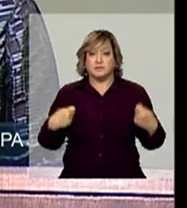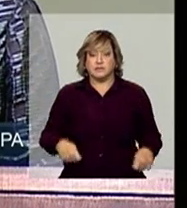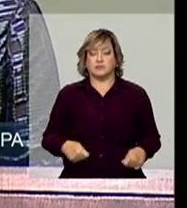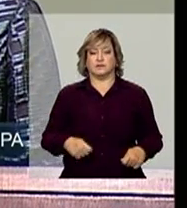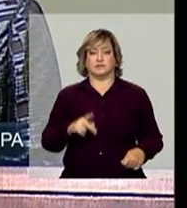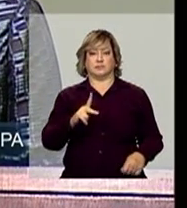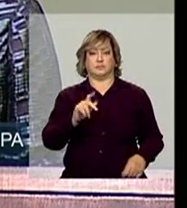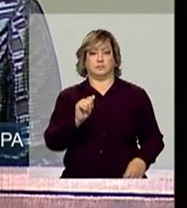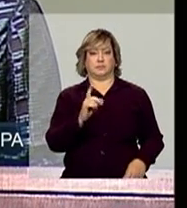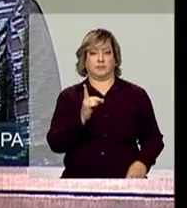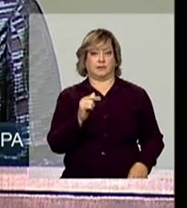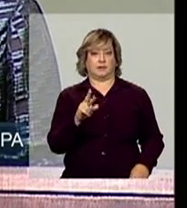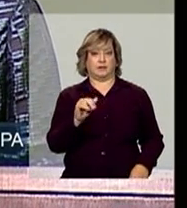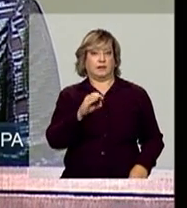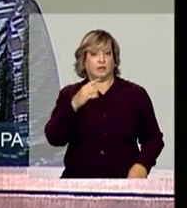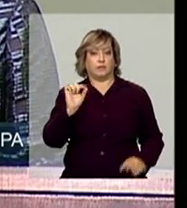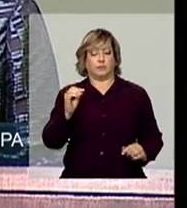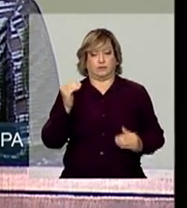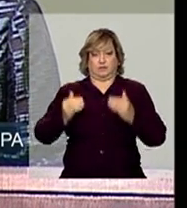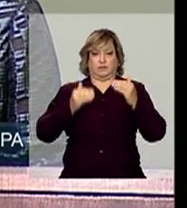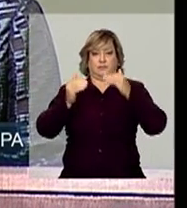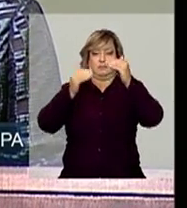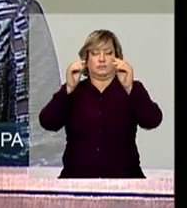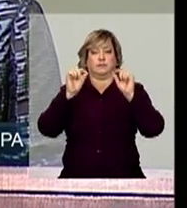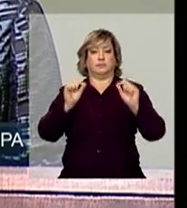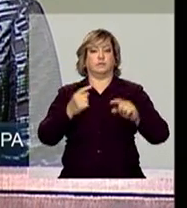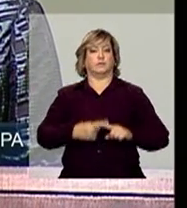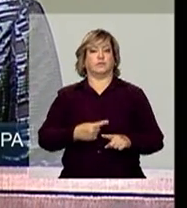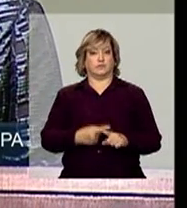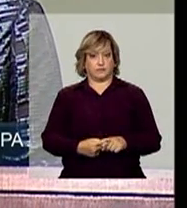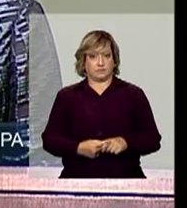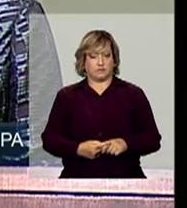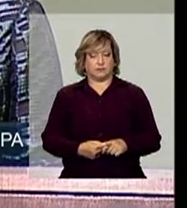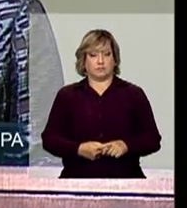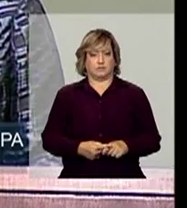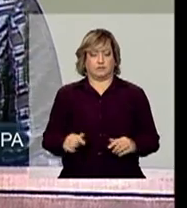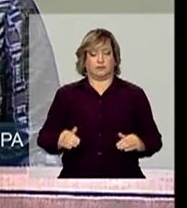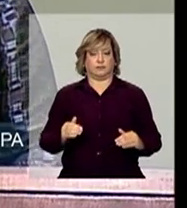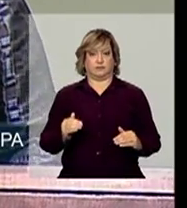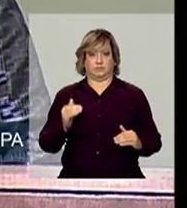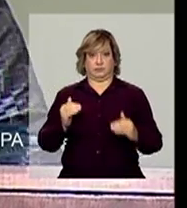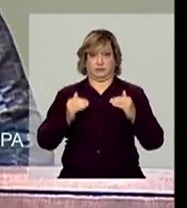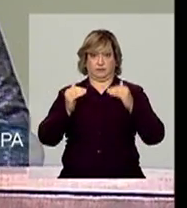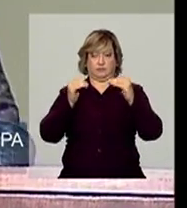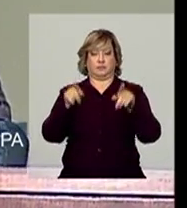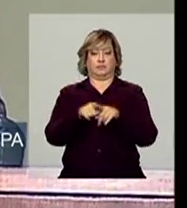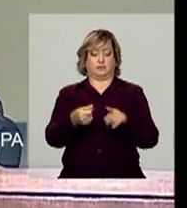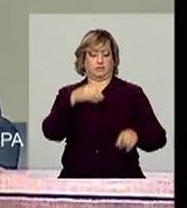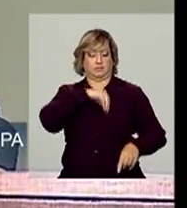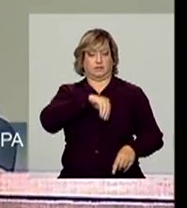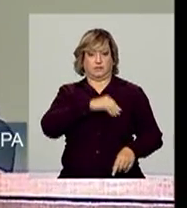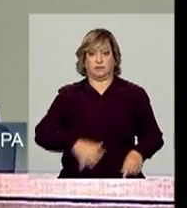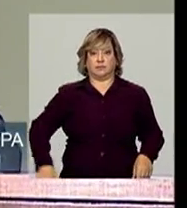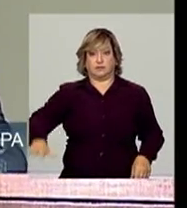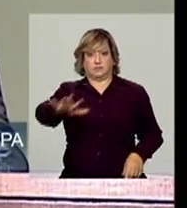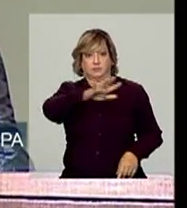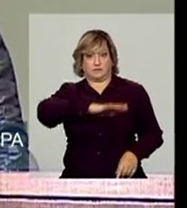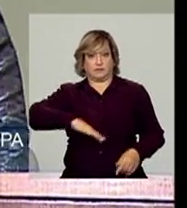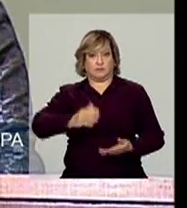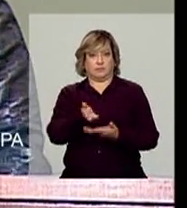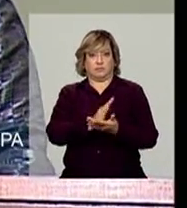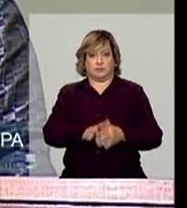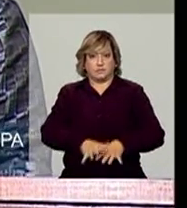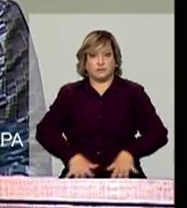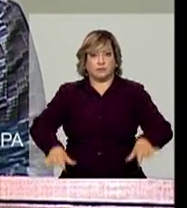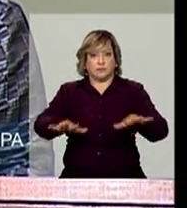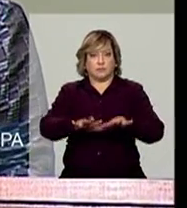considerava que a questão do crescimento e a questão da distribuição de renda eram